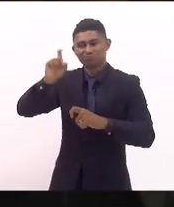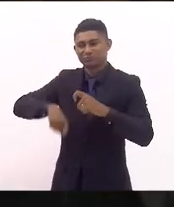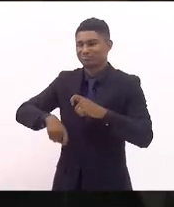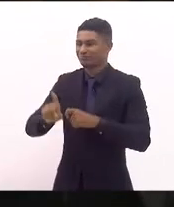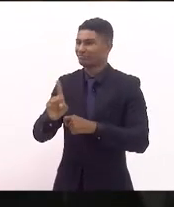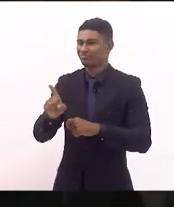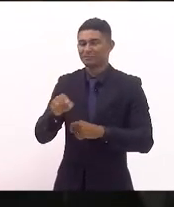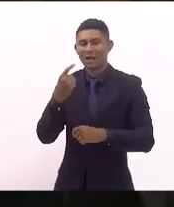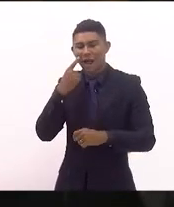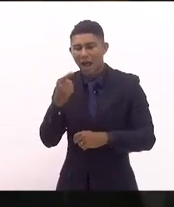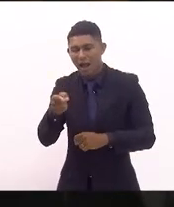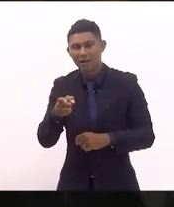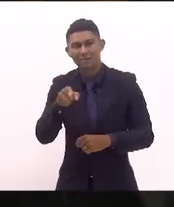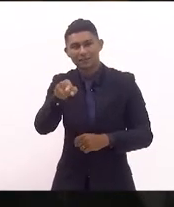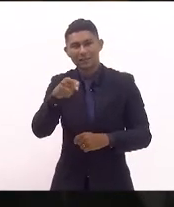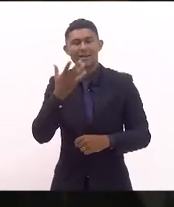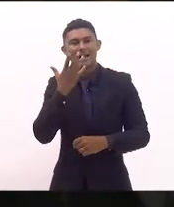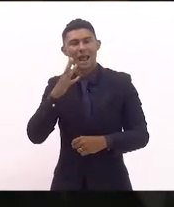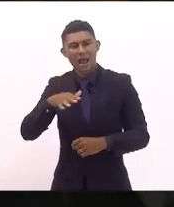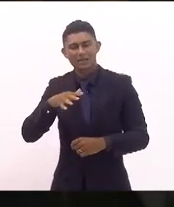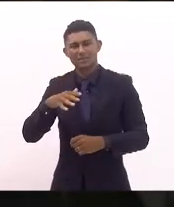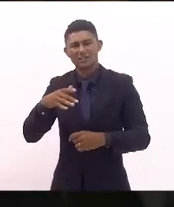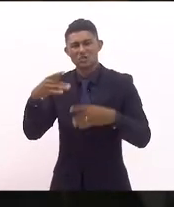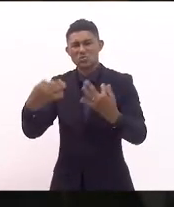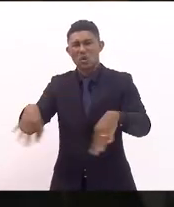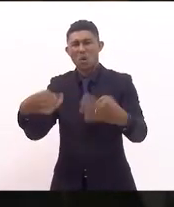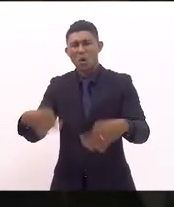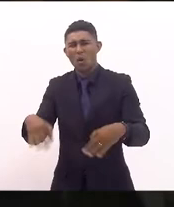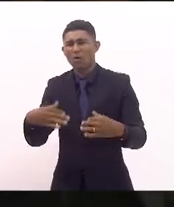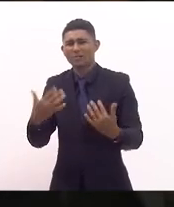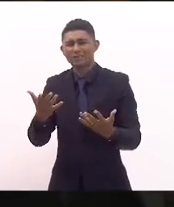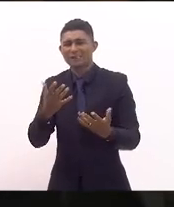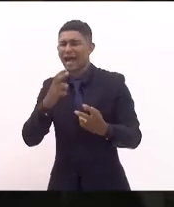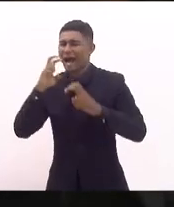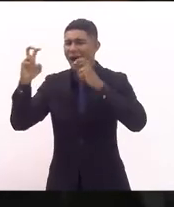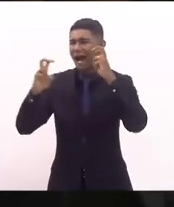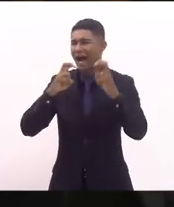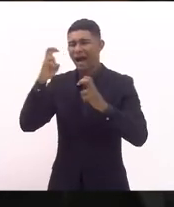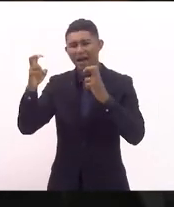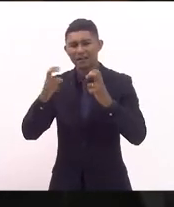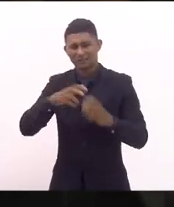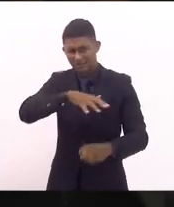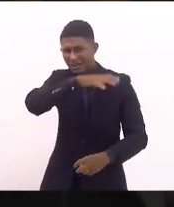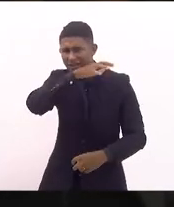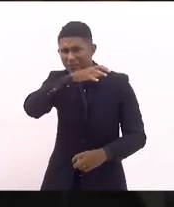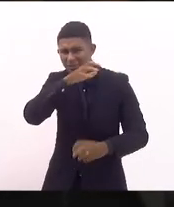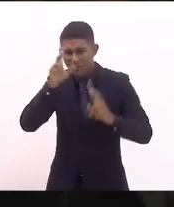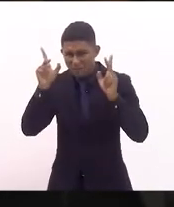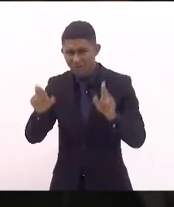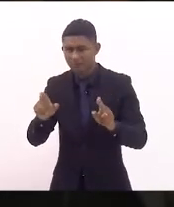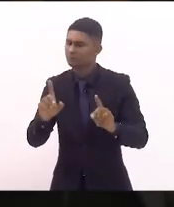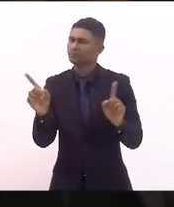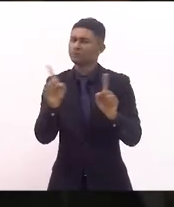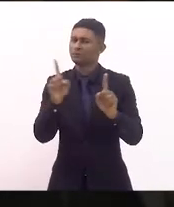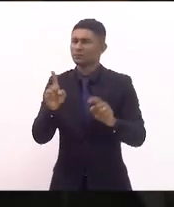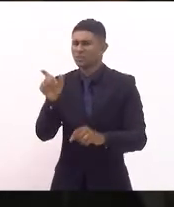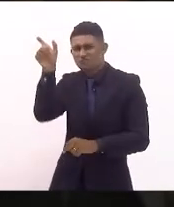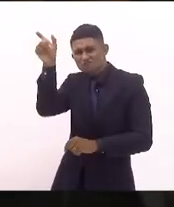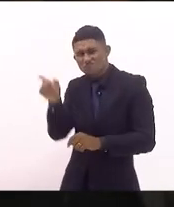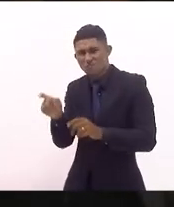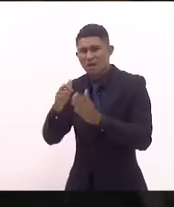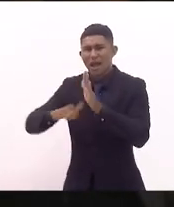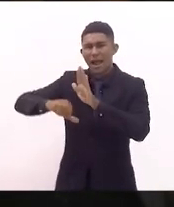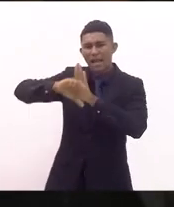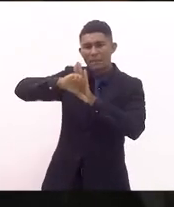com a dor, o desespero e o sofrimento de um filhote. Muitos criminosos, alguns deles